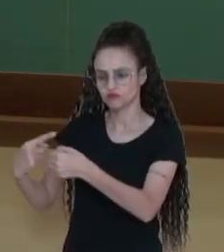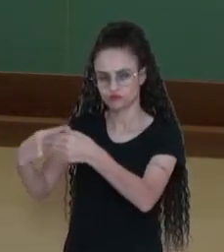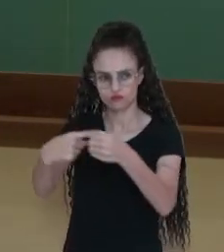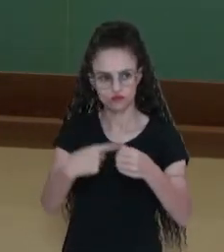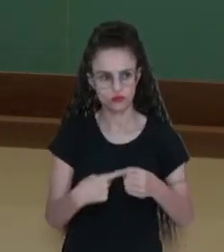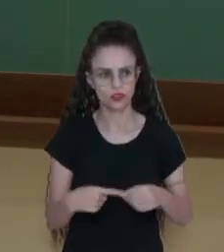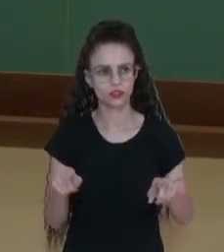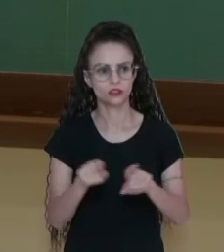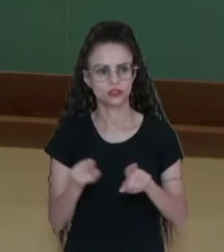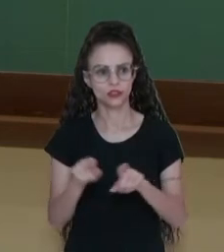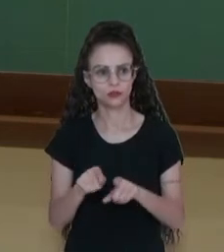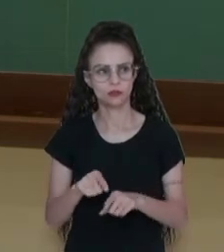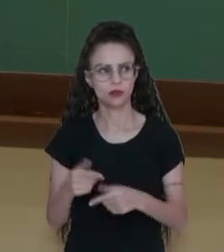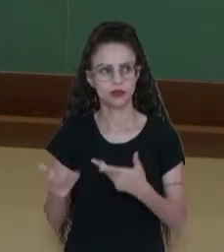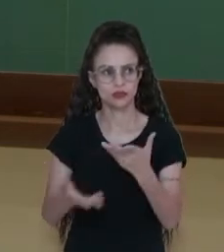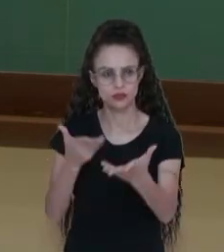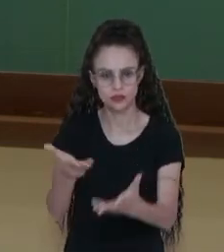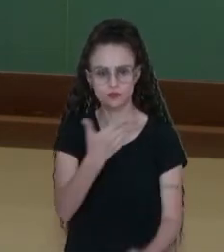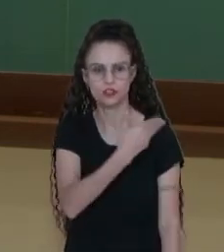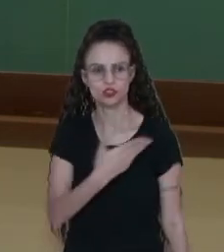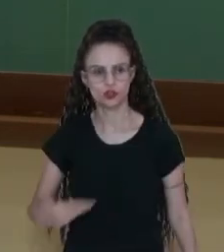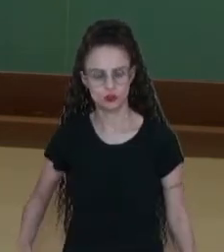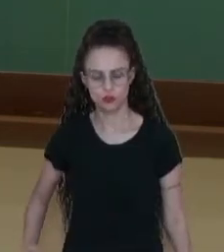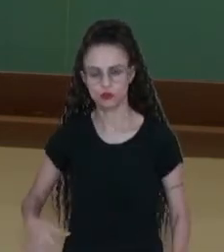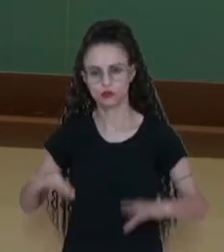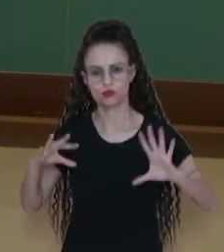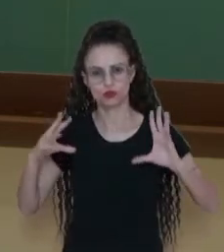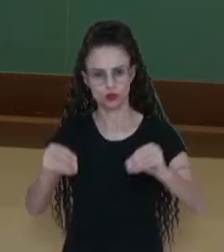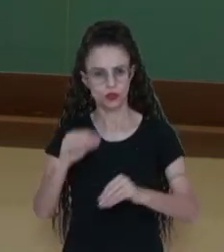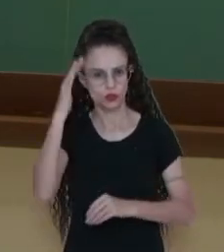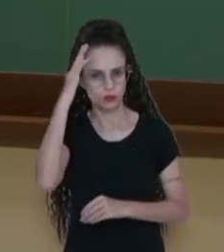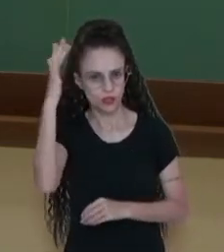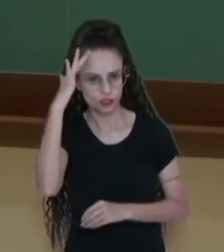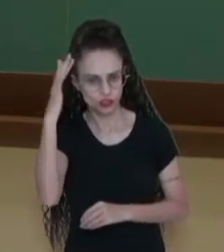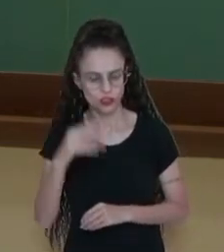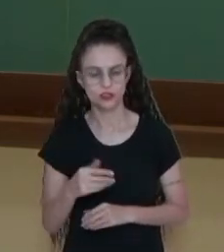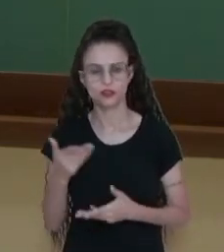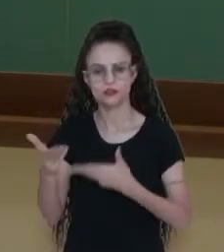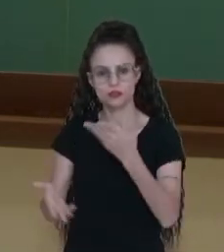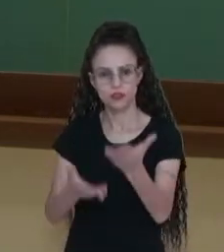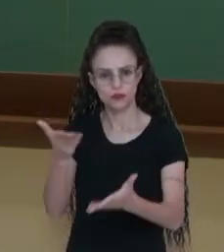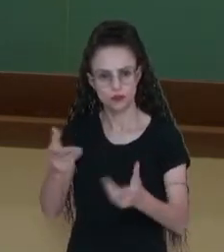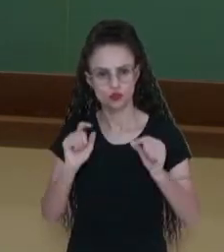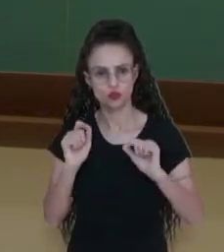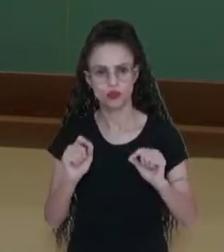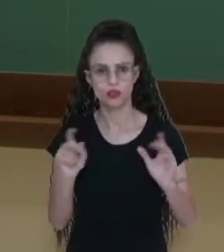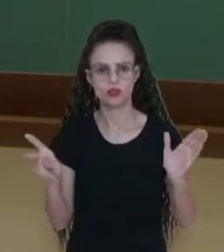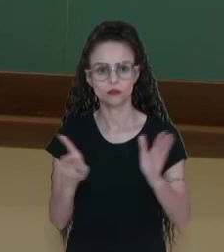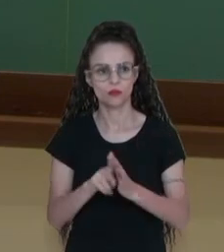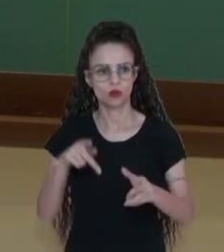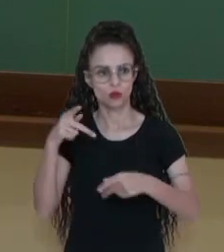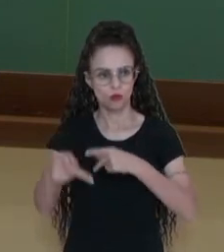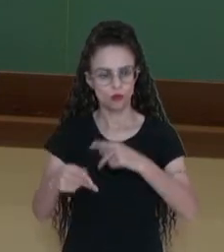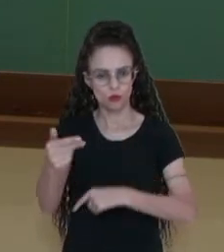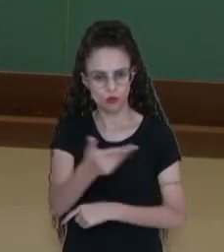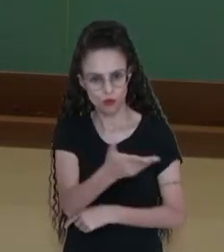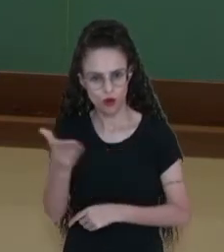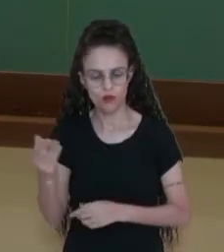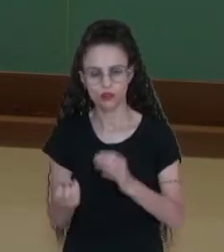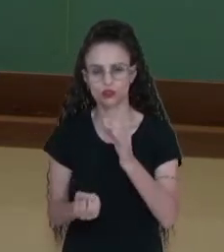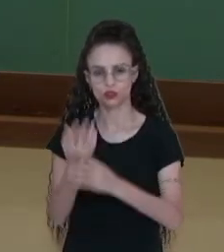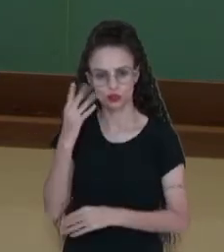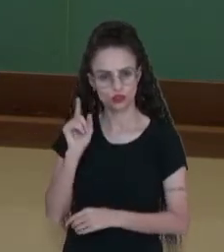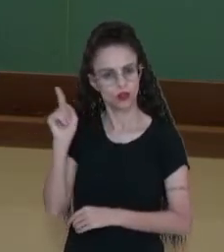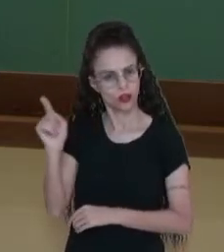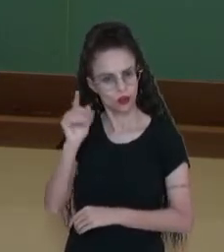comércio. E nós temos serviços públicos, termas, tribunais, bibliotecas e templos. Agora imagine, serviços que eram dedicados aos povos gratuitamente surgem lá